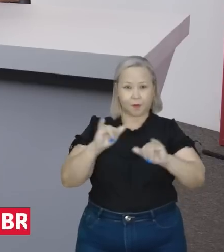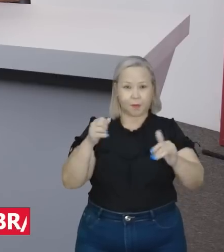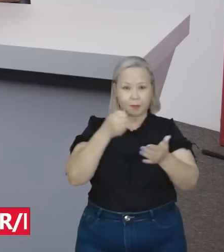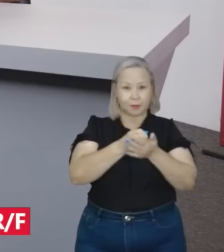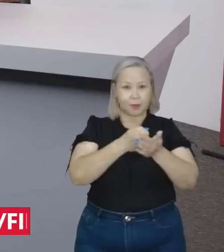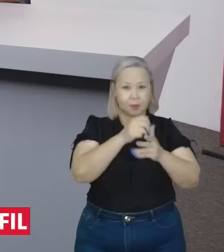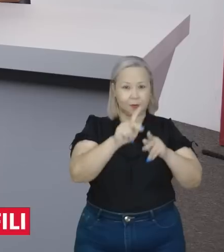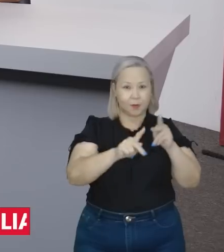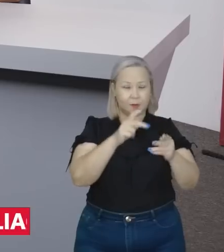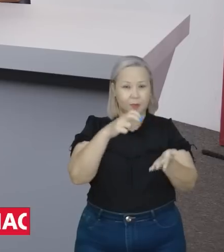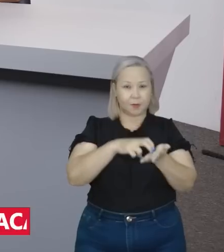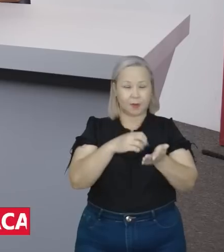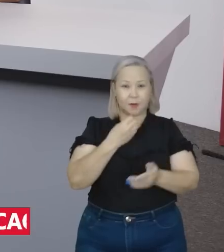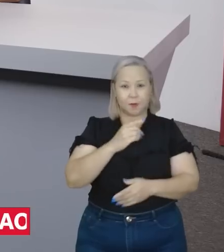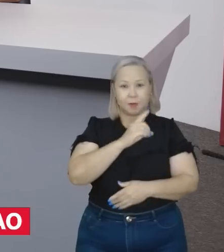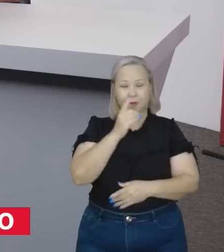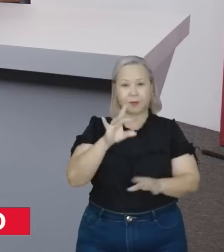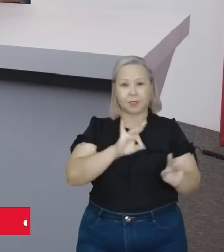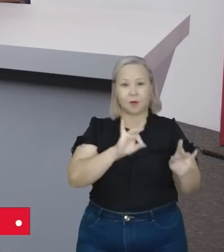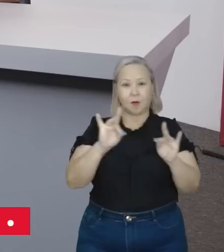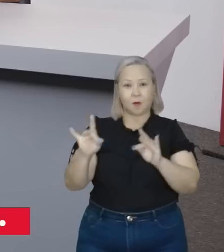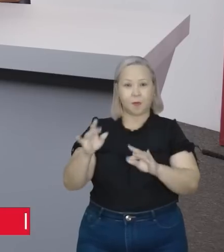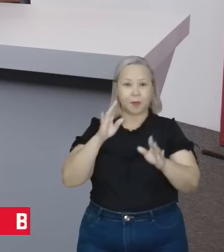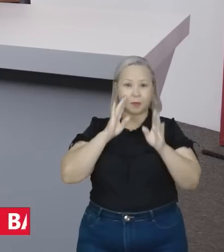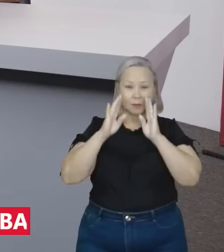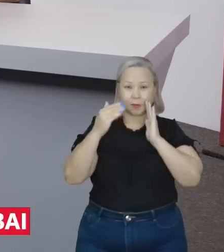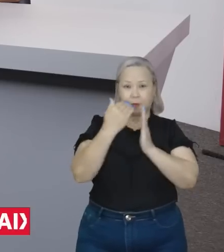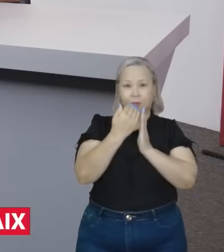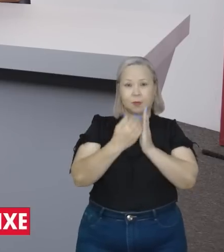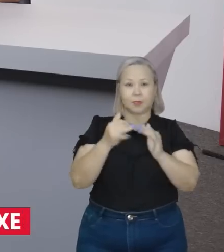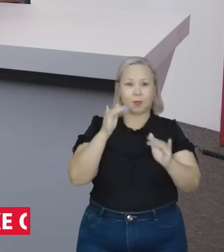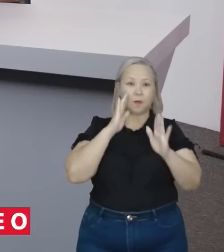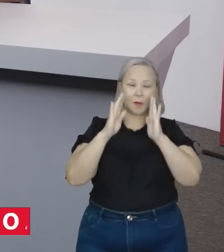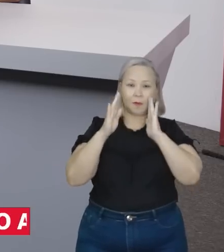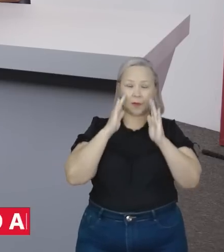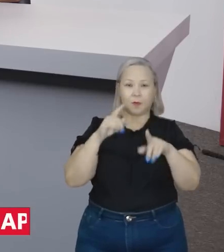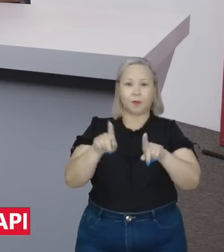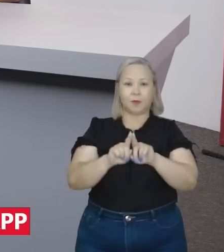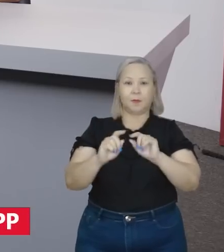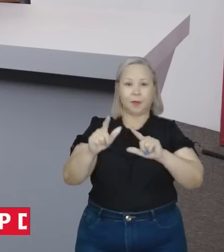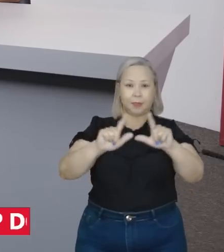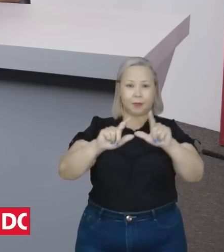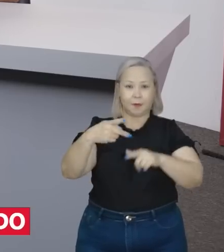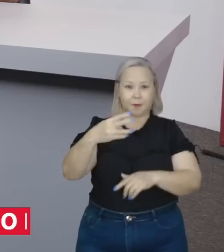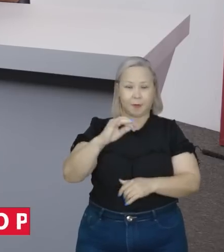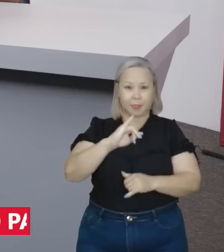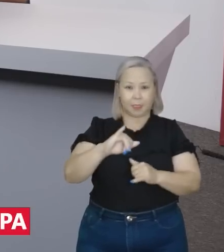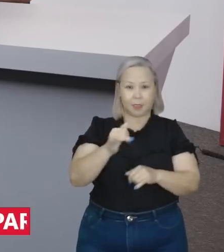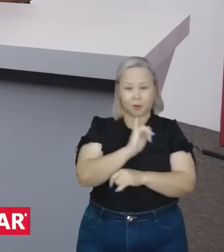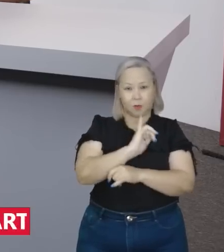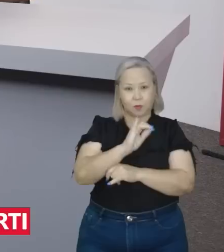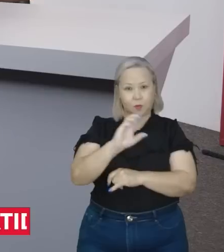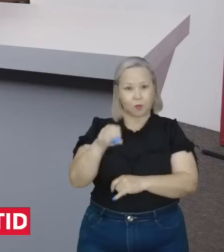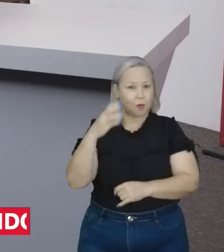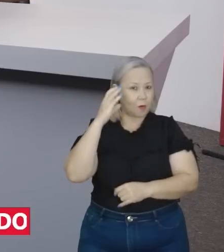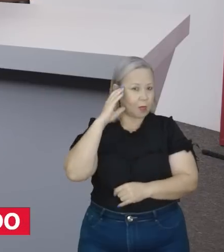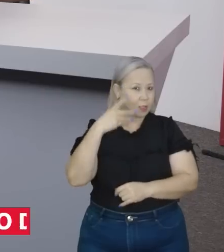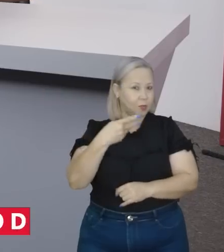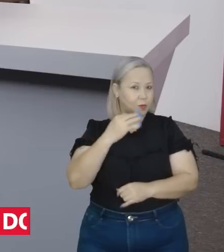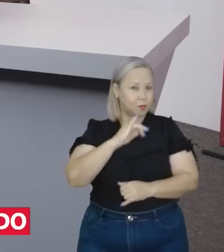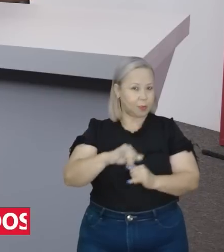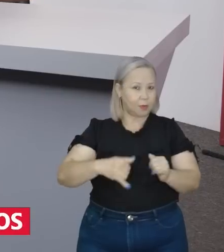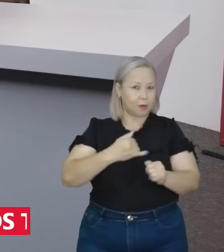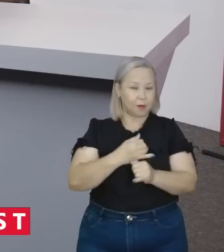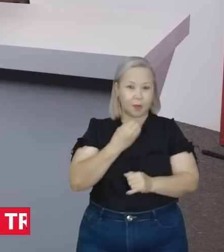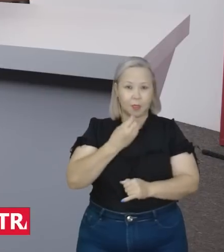manhã. Bom dia para você que acompanha essa programação pelo Facebook, pela TV PT no YouTube ou pela Rádio PT na web. Bom